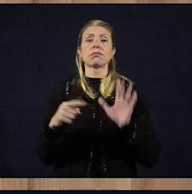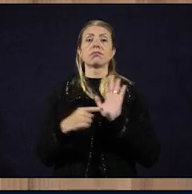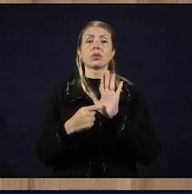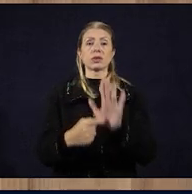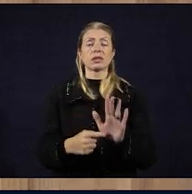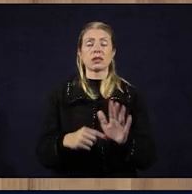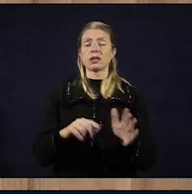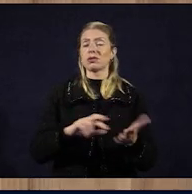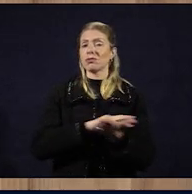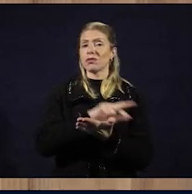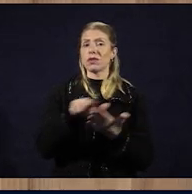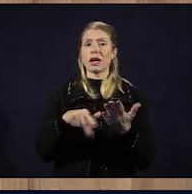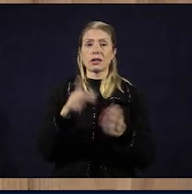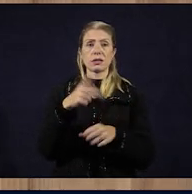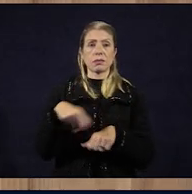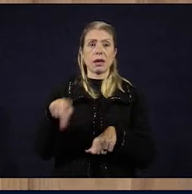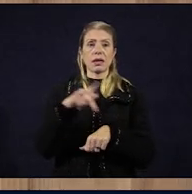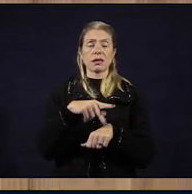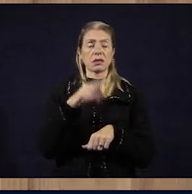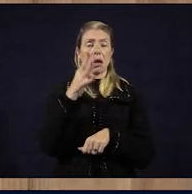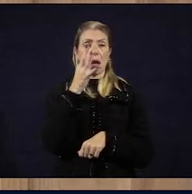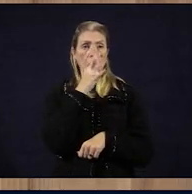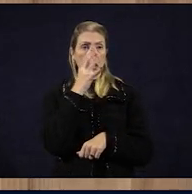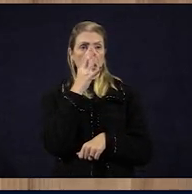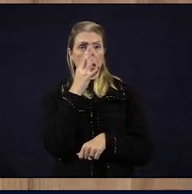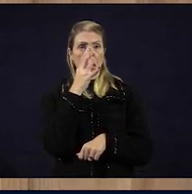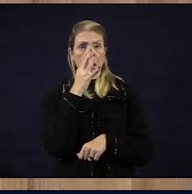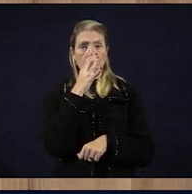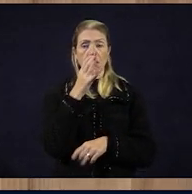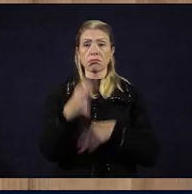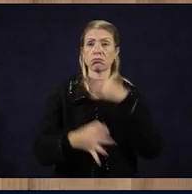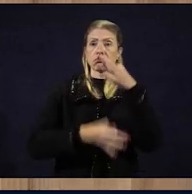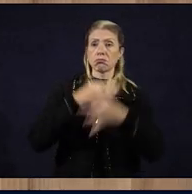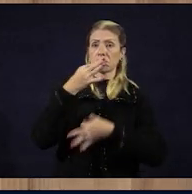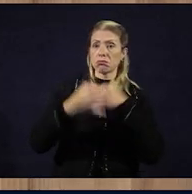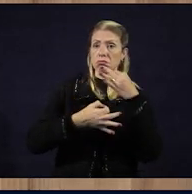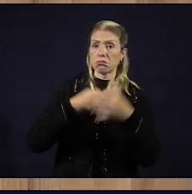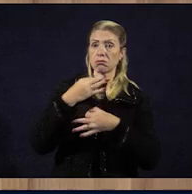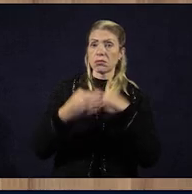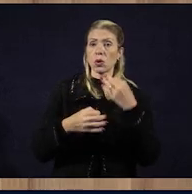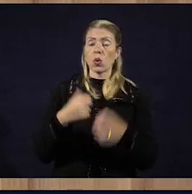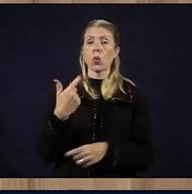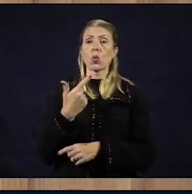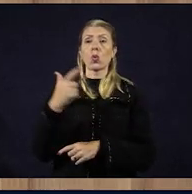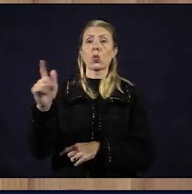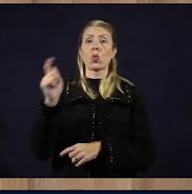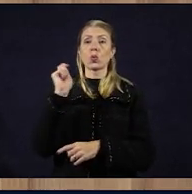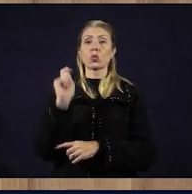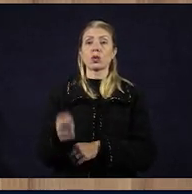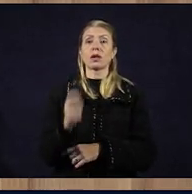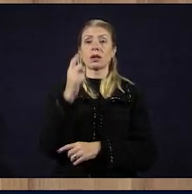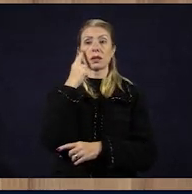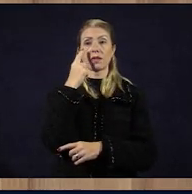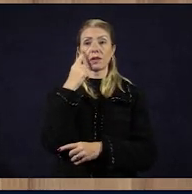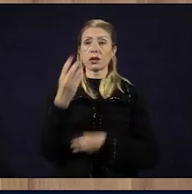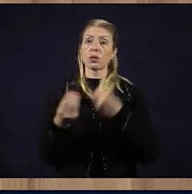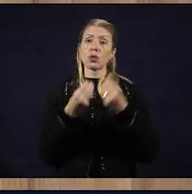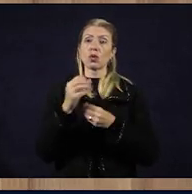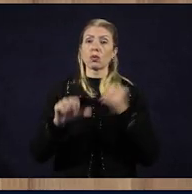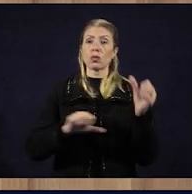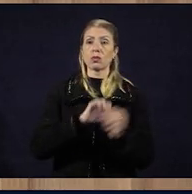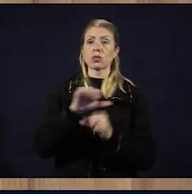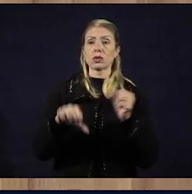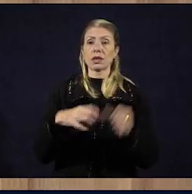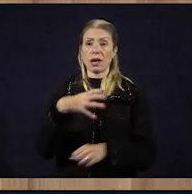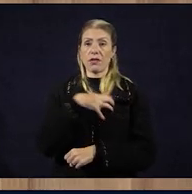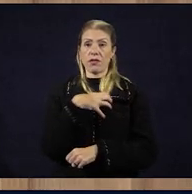convites de vários países os países que começaram a optaram por outro leilão estão revendo para mudar a forma como foi